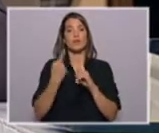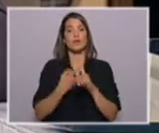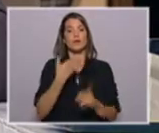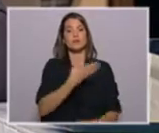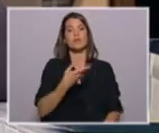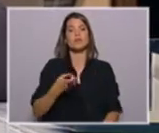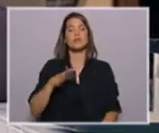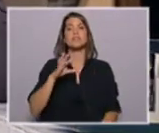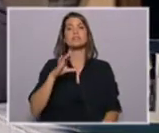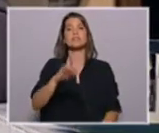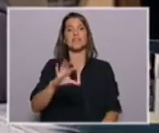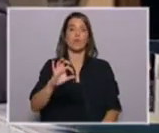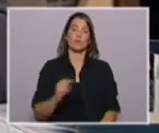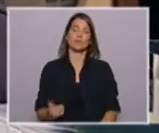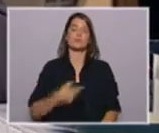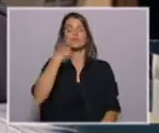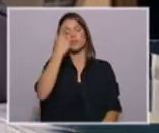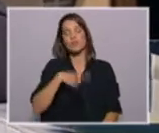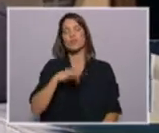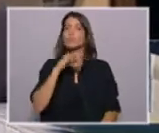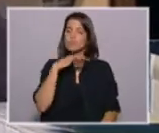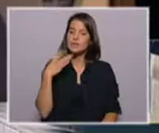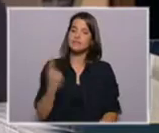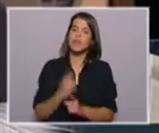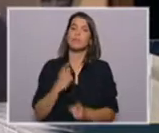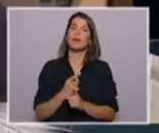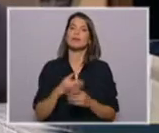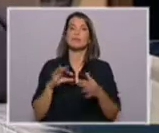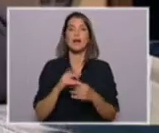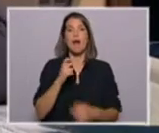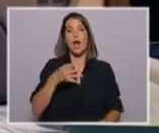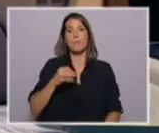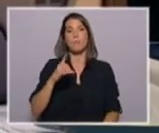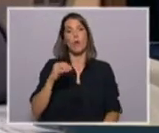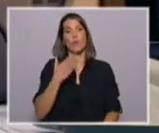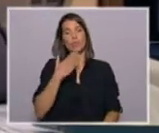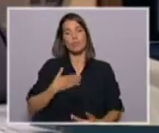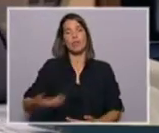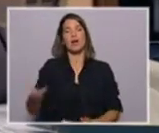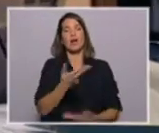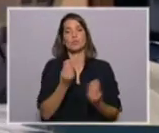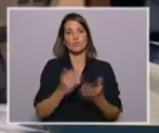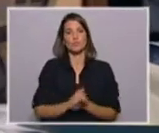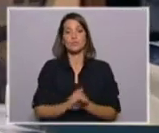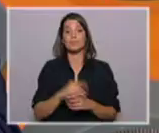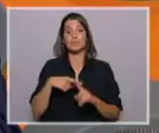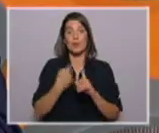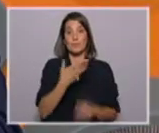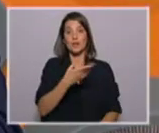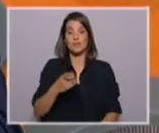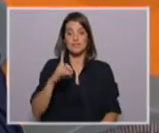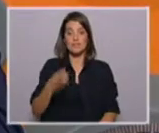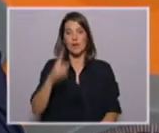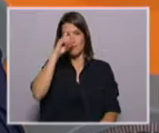1968. E, portanto, não deixa de ser uma história muito curiosa sobre aquilo que a Apollo nos deu. E, a Apollo E deu-nos em muito. 1969, tu lembras-te do